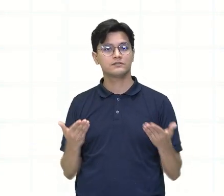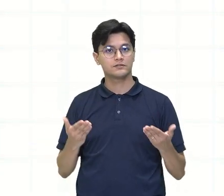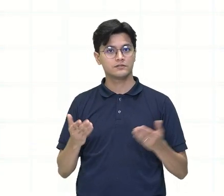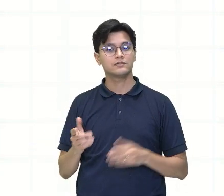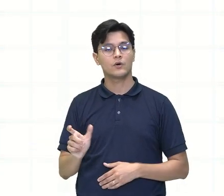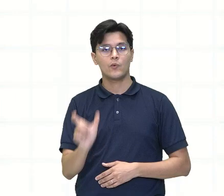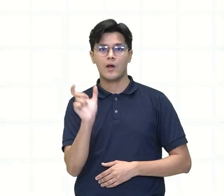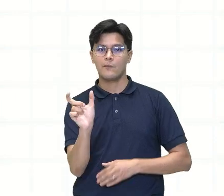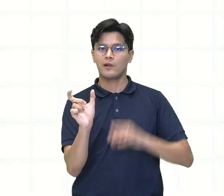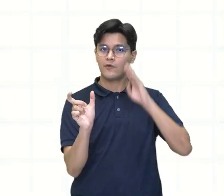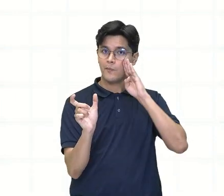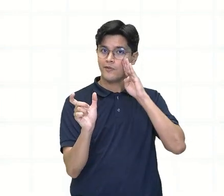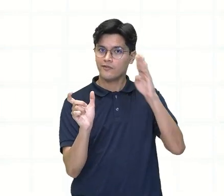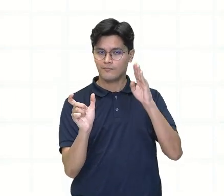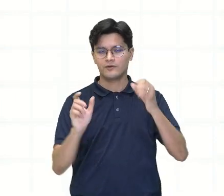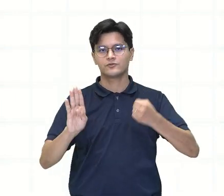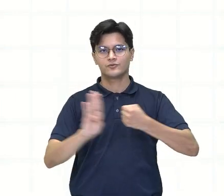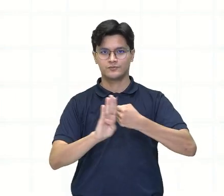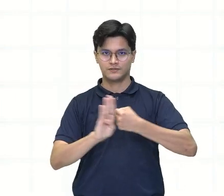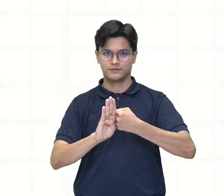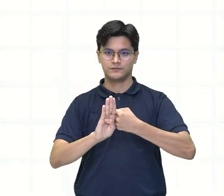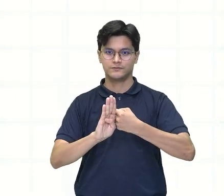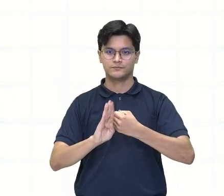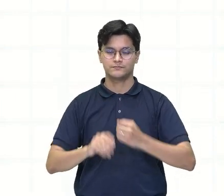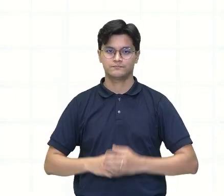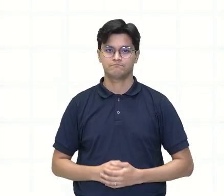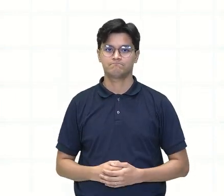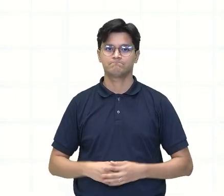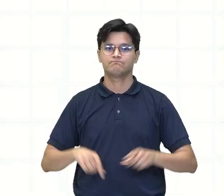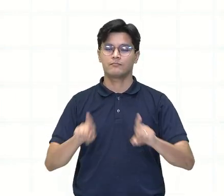um substantivo, tá? Um